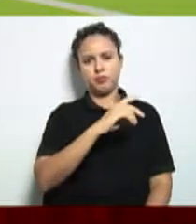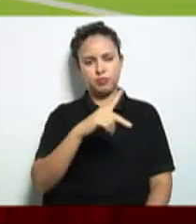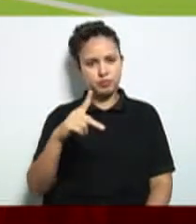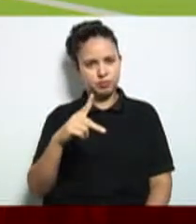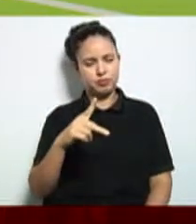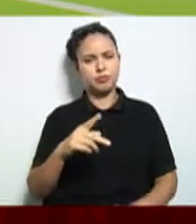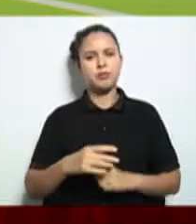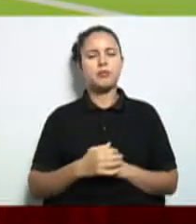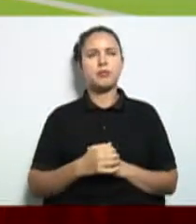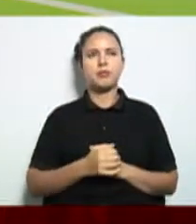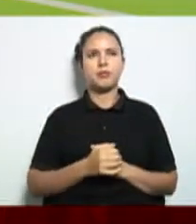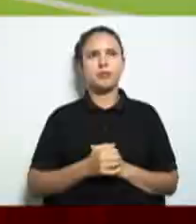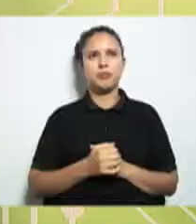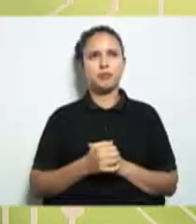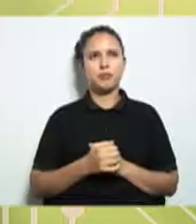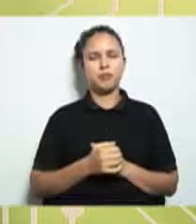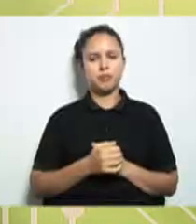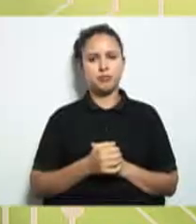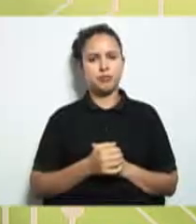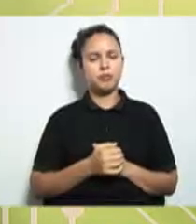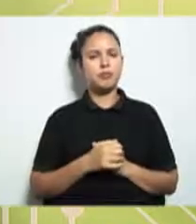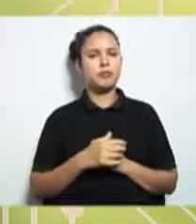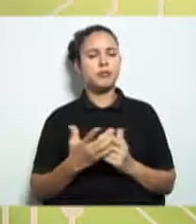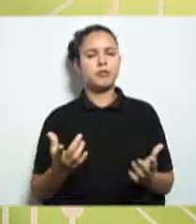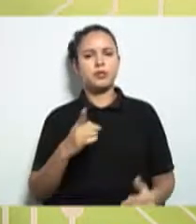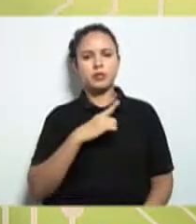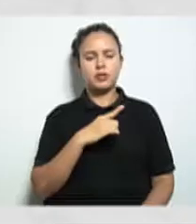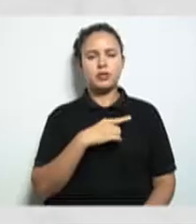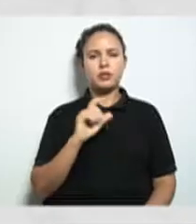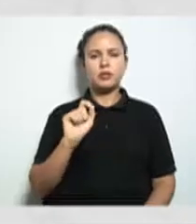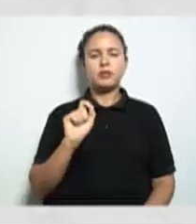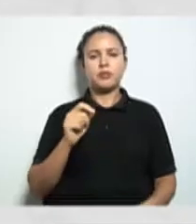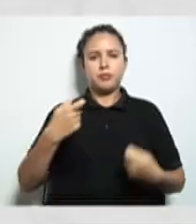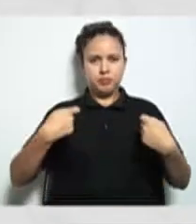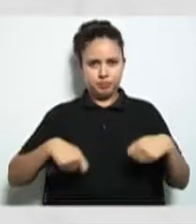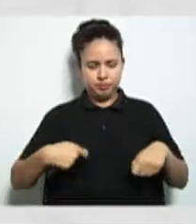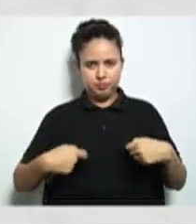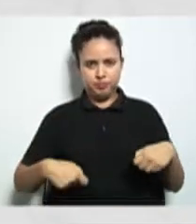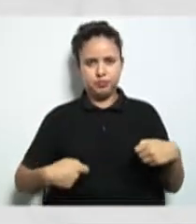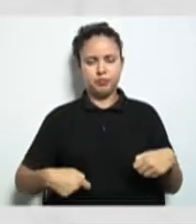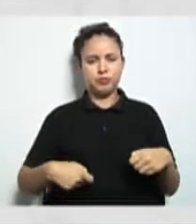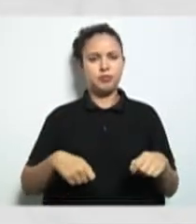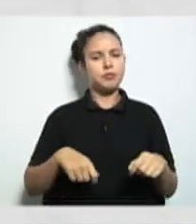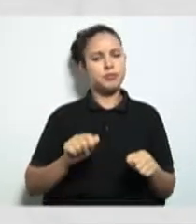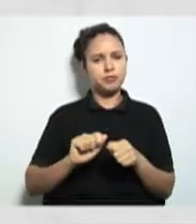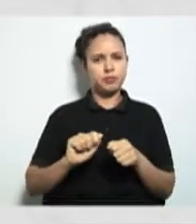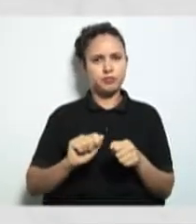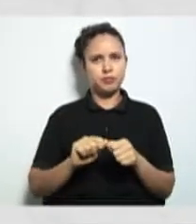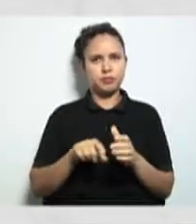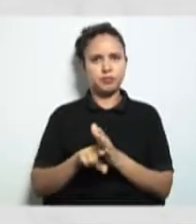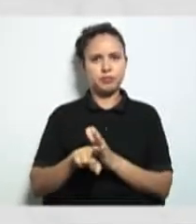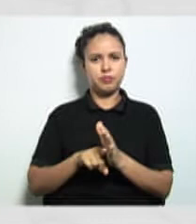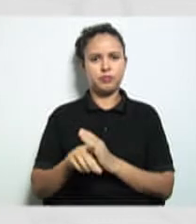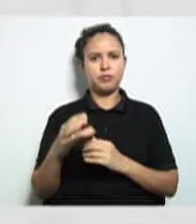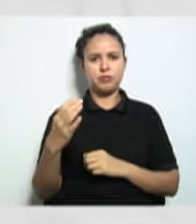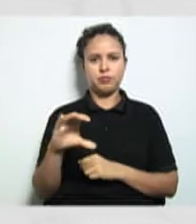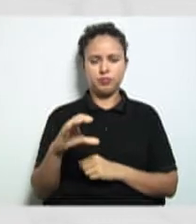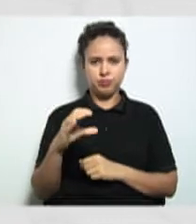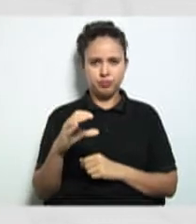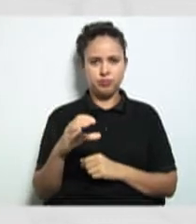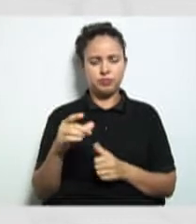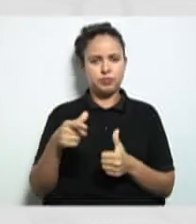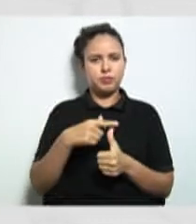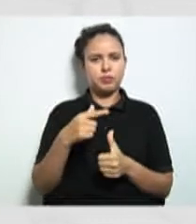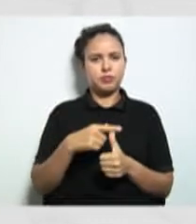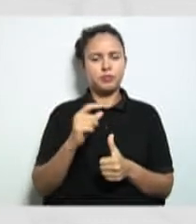você entra. E aqui nós temos, então, o que é necessário para fazer a pesquisa científica. Então, o